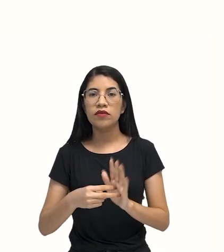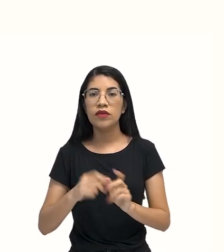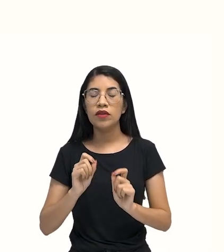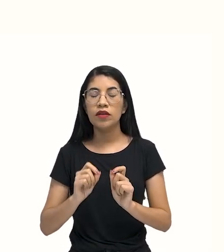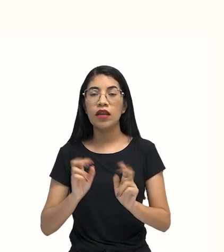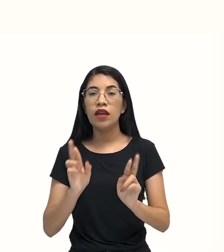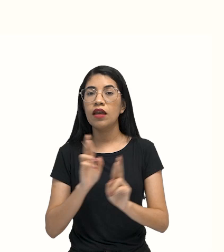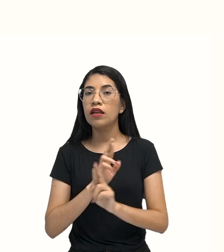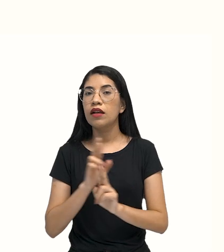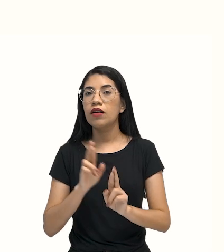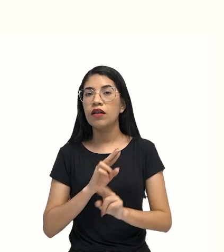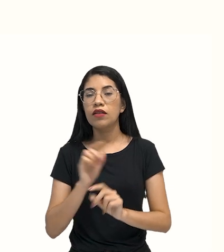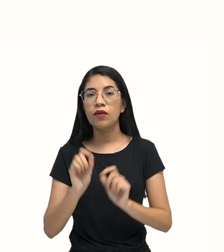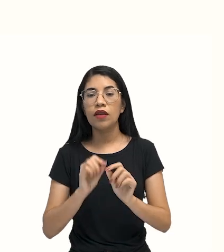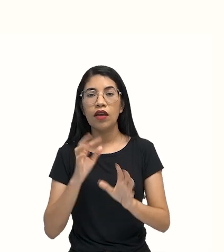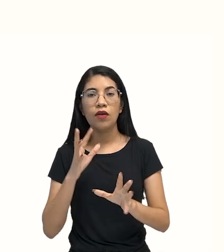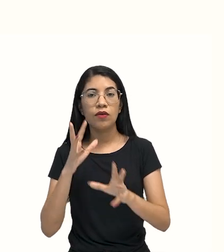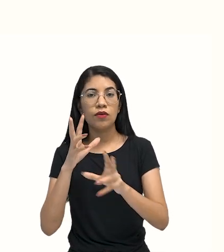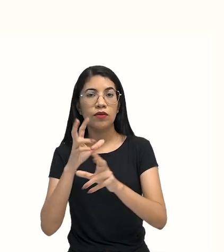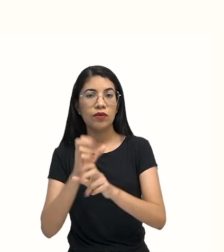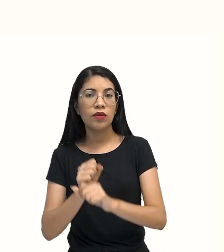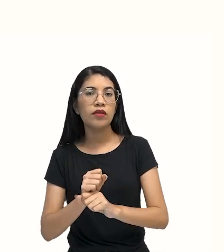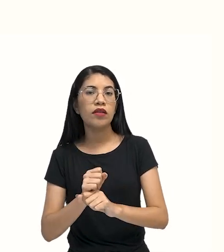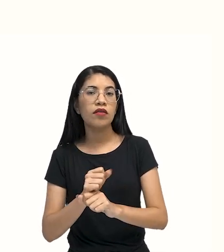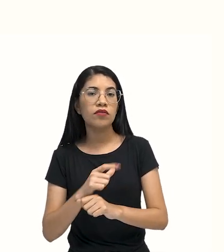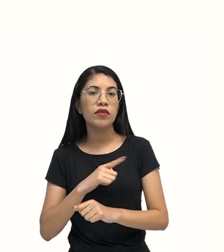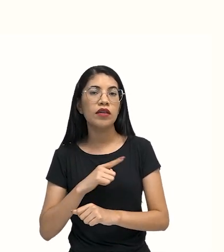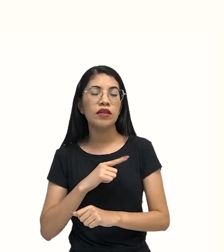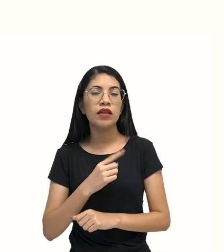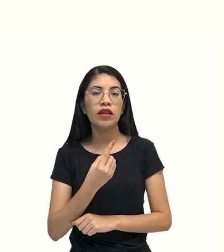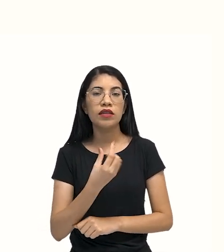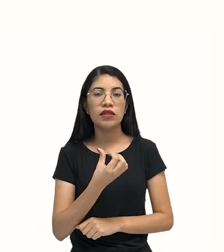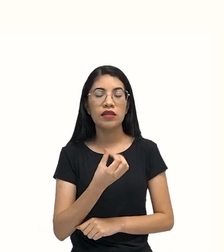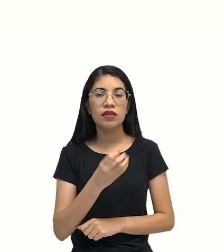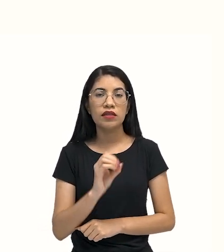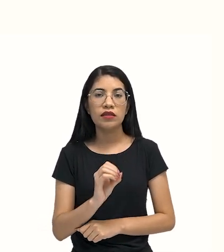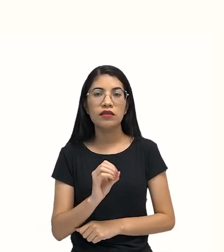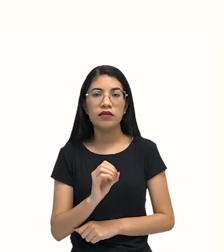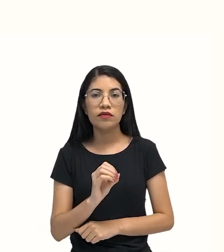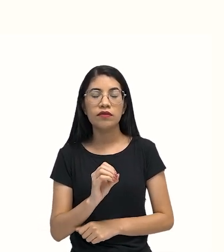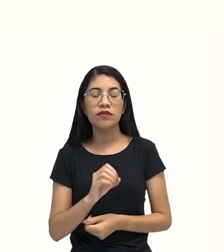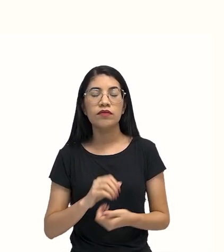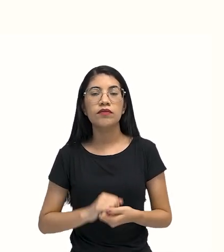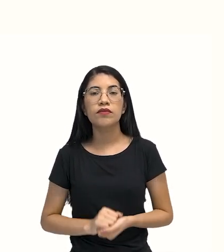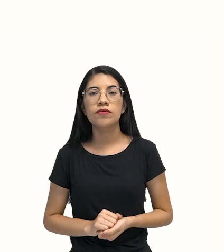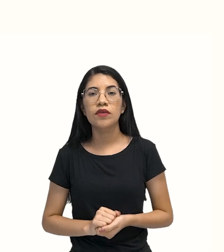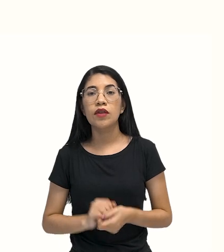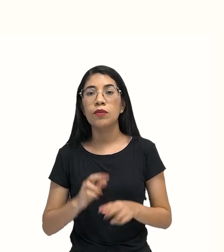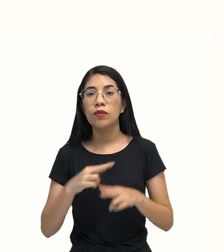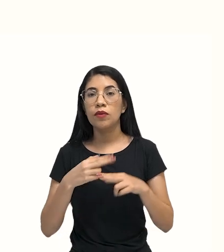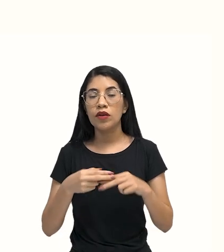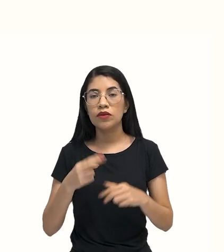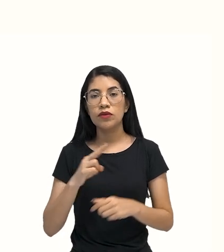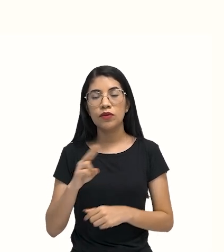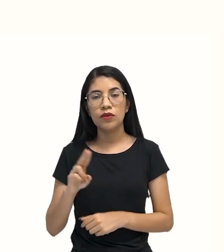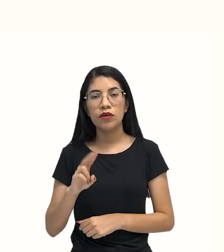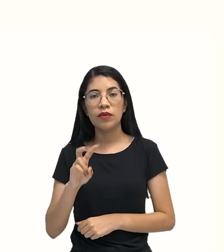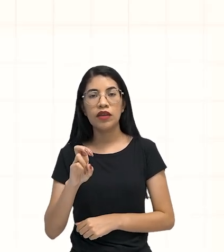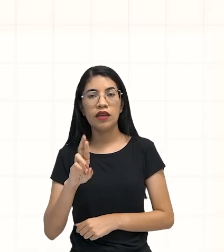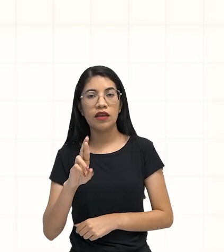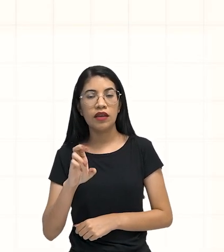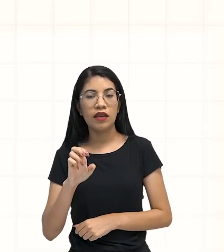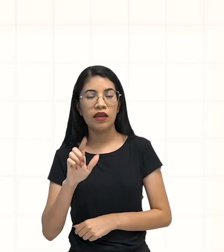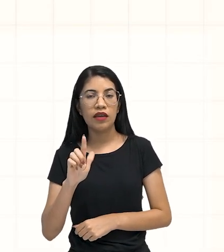em relação ao total que eu tenho, de 160, tá? Por isso que recebe esse nomezinho aí.